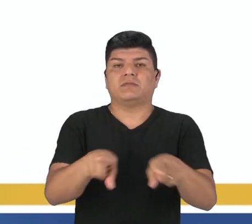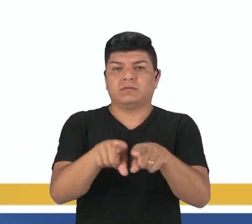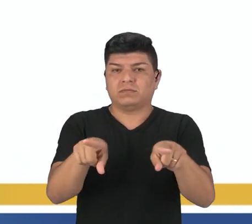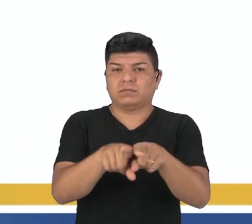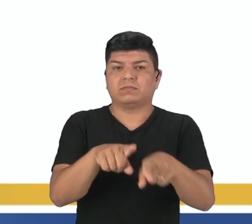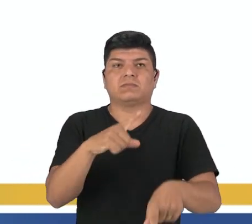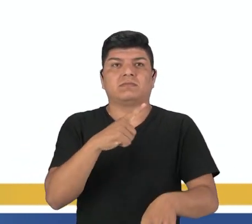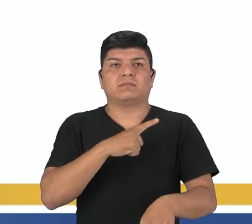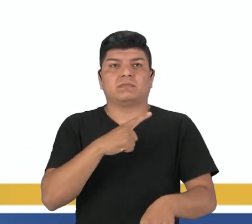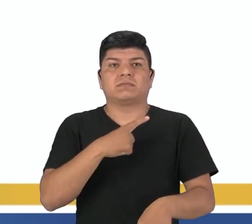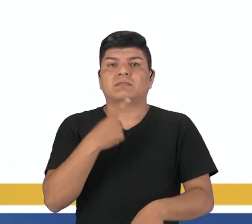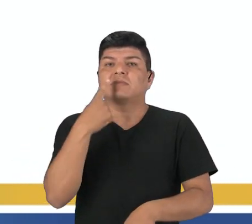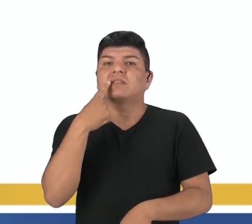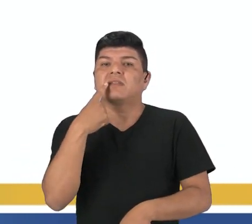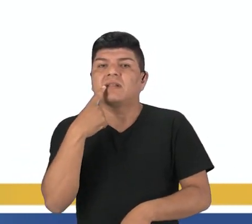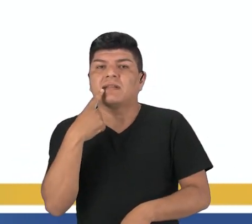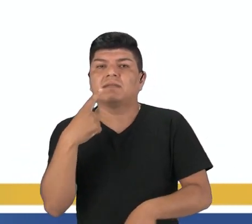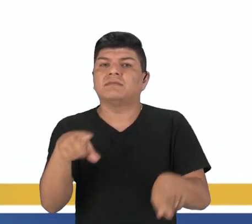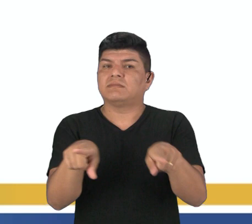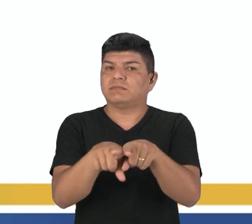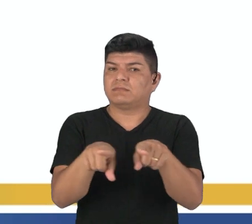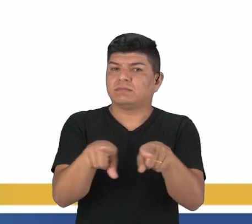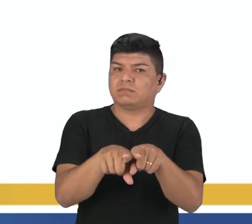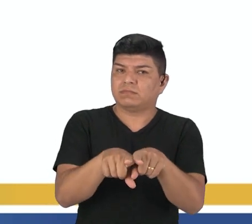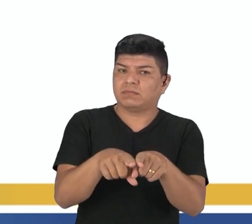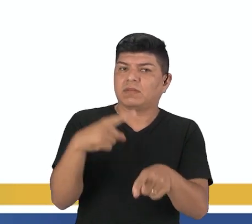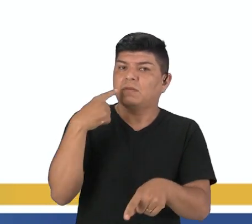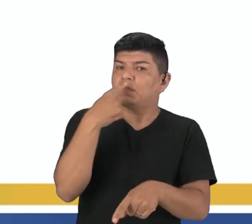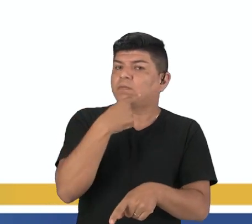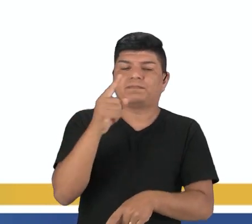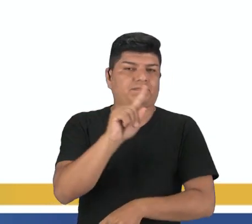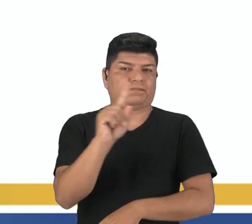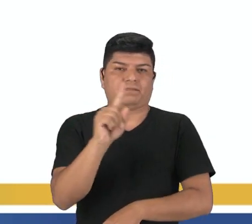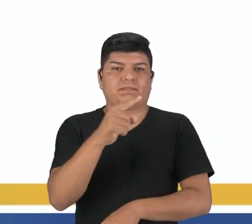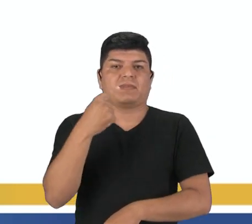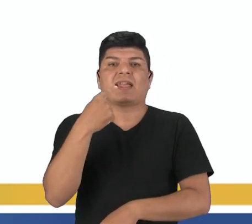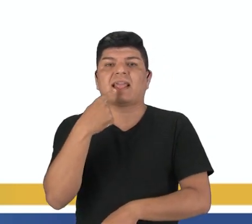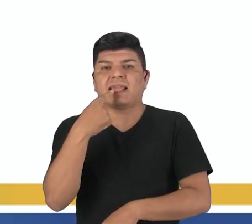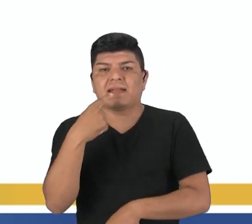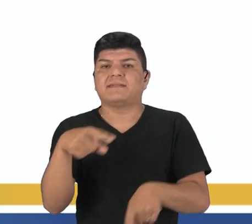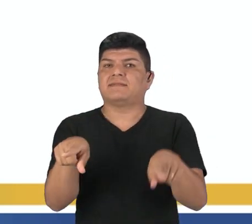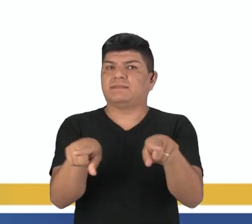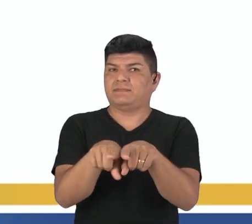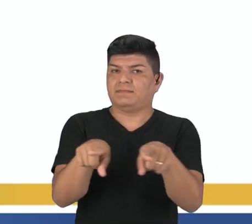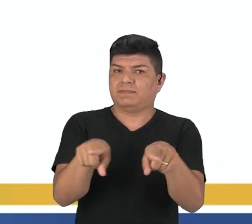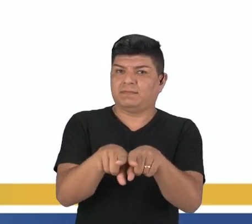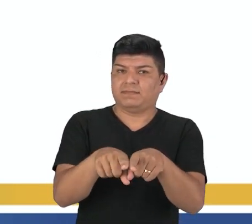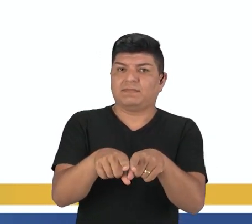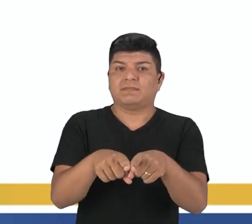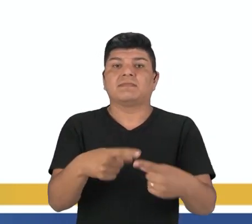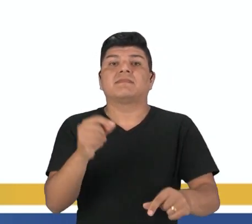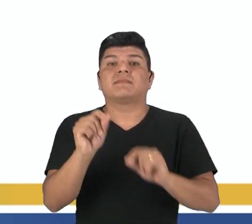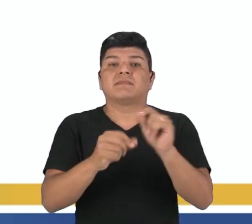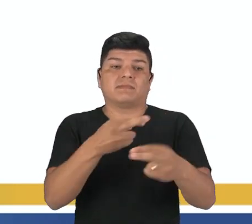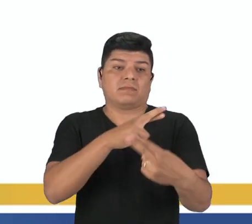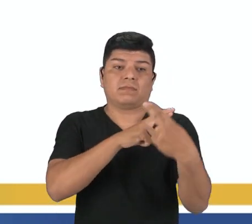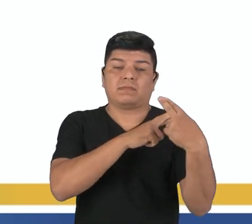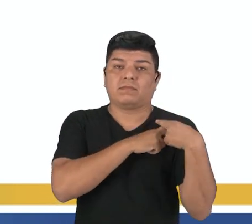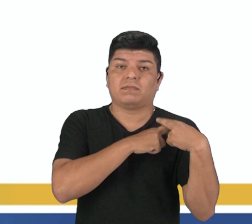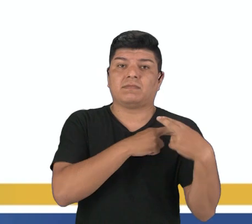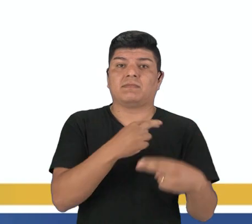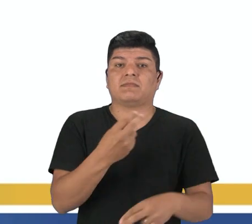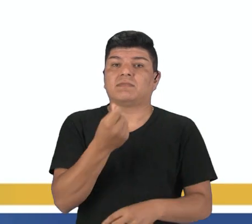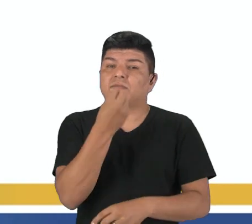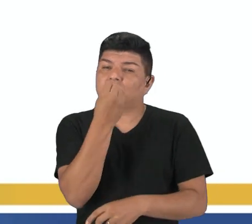Nós temos o paladar, que na realidade não é a boca, né, gente? É a língua, que é o órgão responsável pelo paladar. E